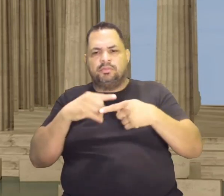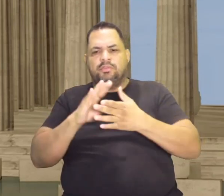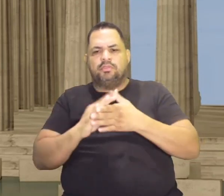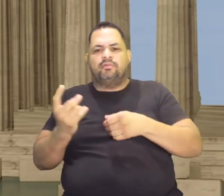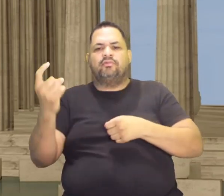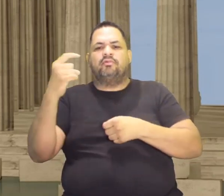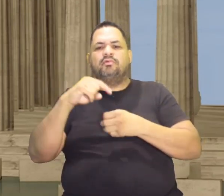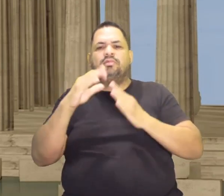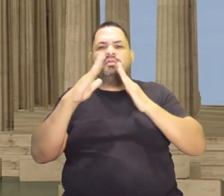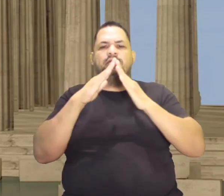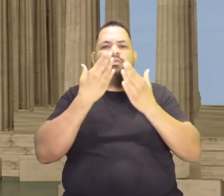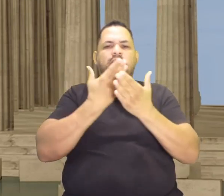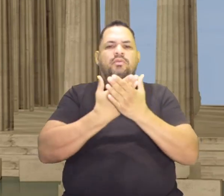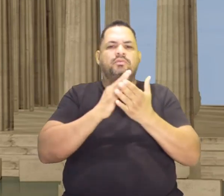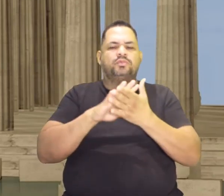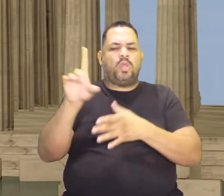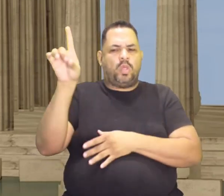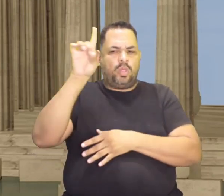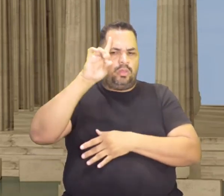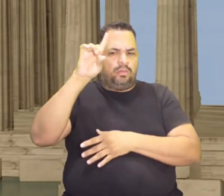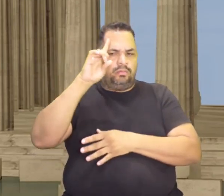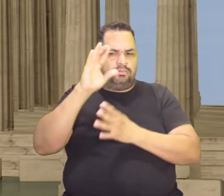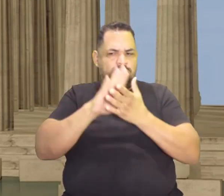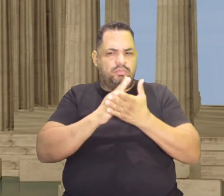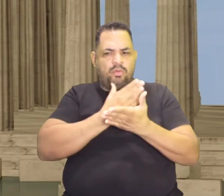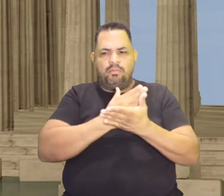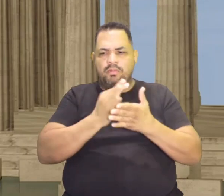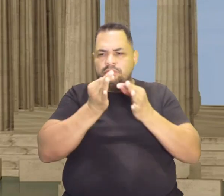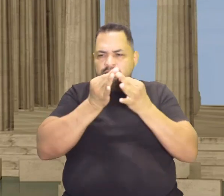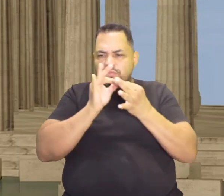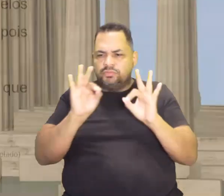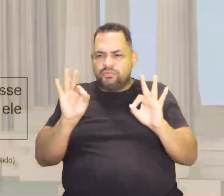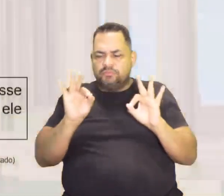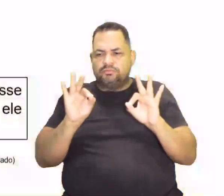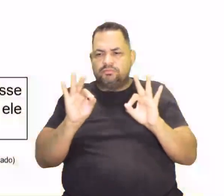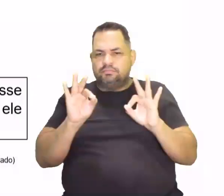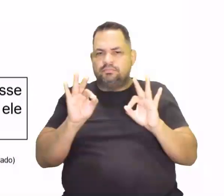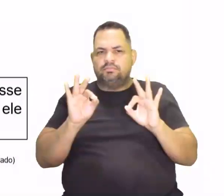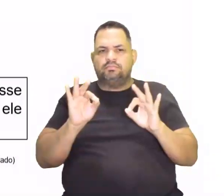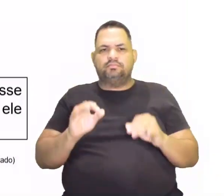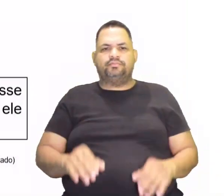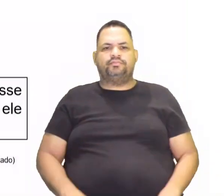escola. Olha só que legal. Seu dia a dia começa nas coisas simples, ok? Voltando além.